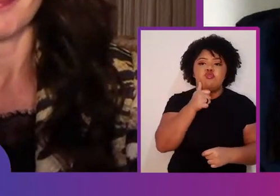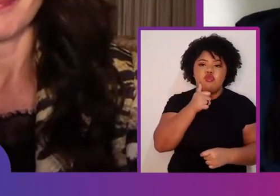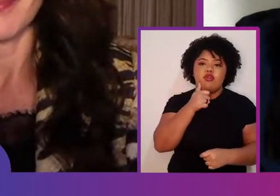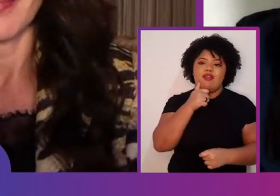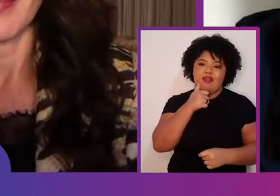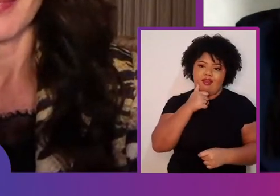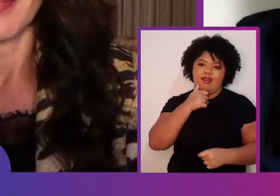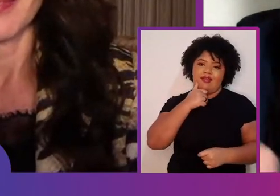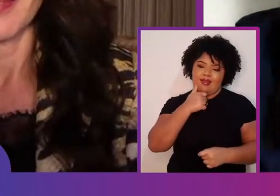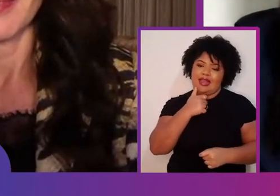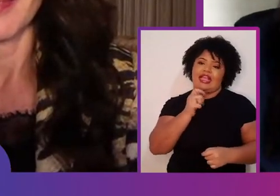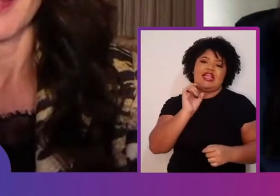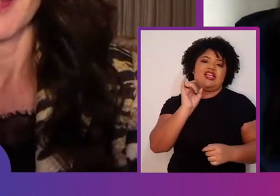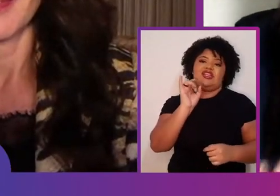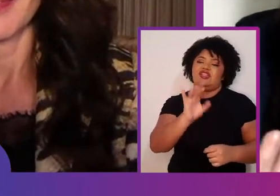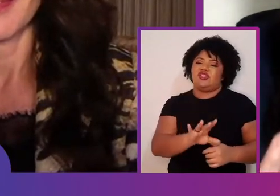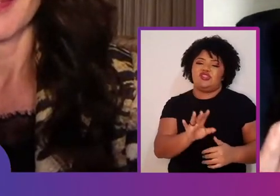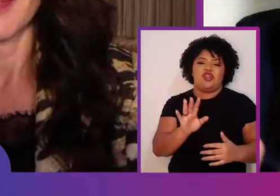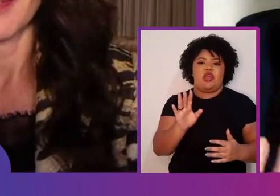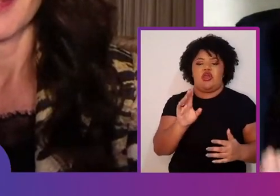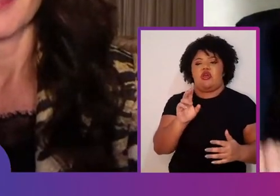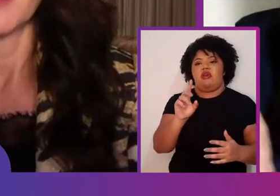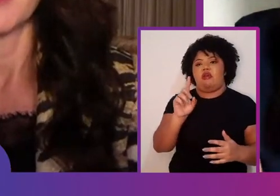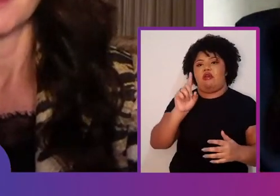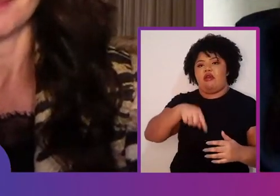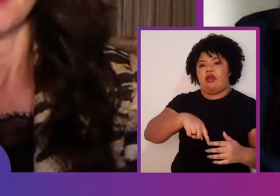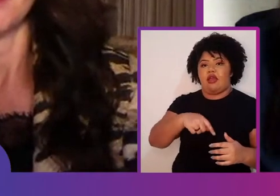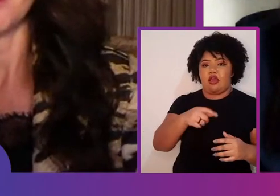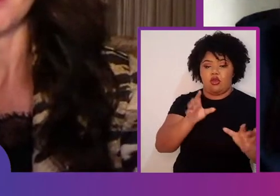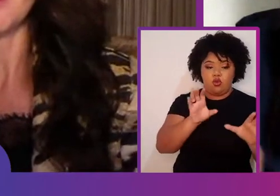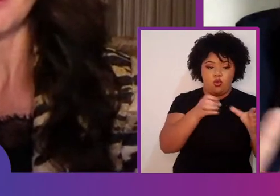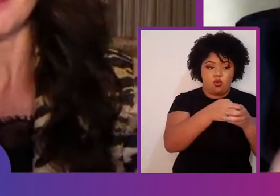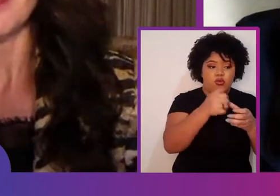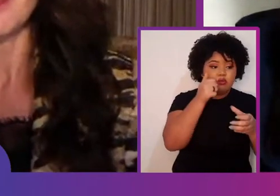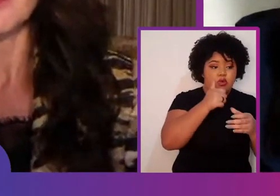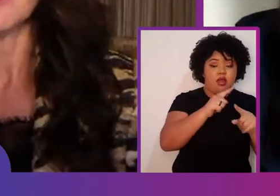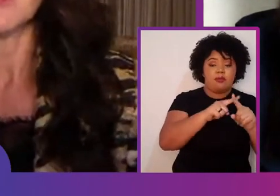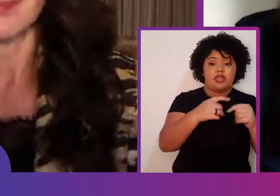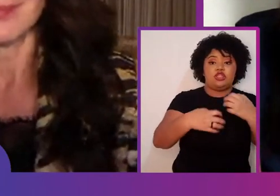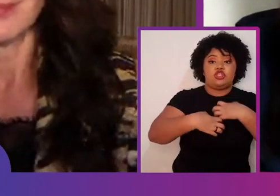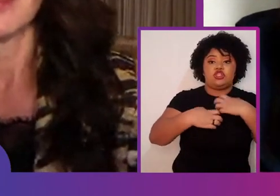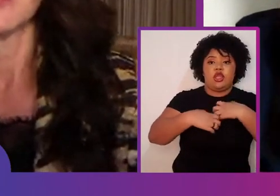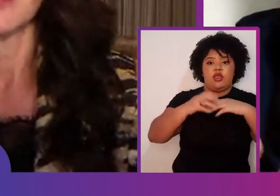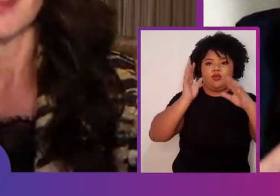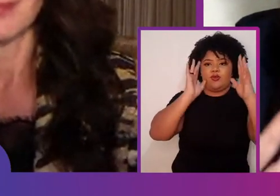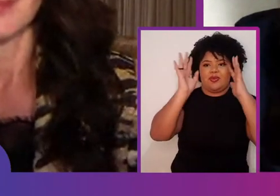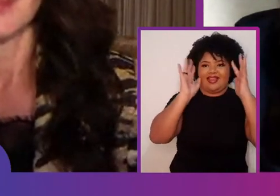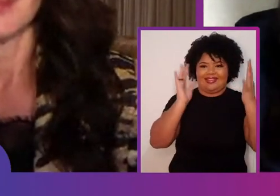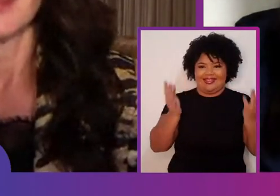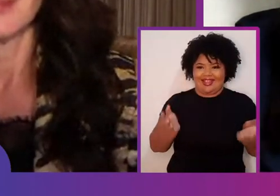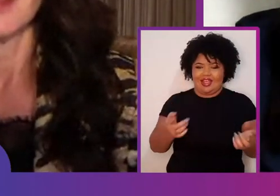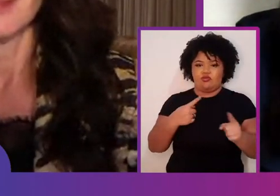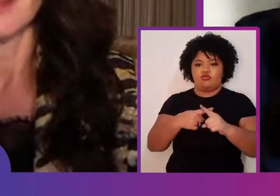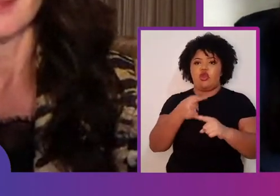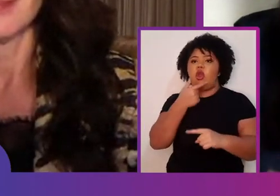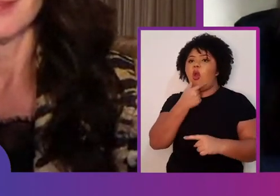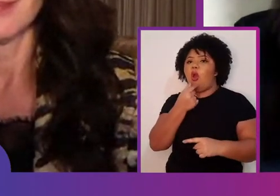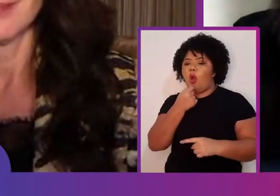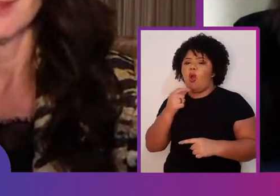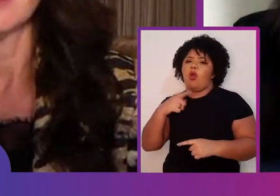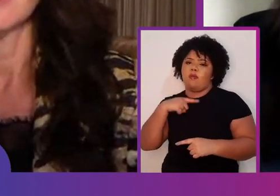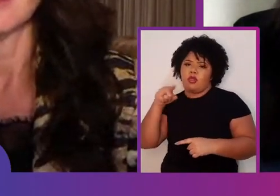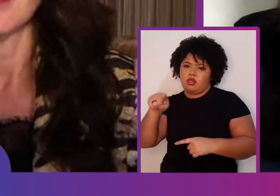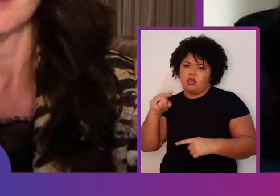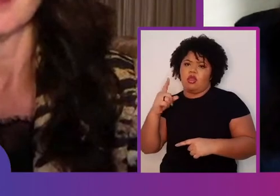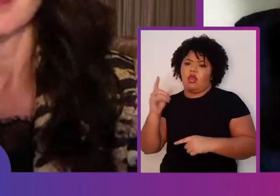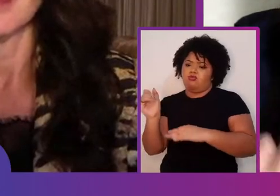Então, não é só uma questão de mulheres, mas também de formas de pensar. Existem homens que são muito